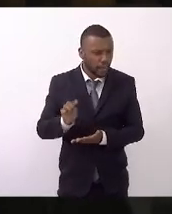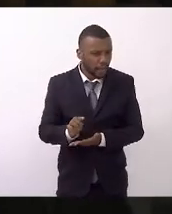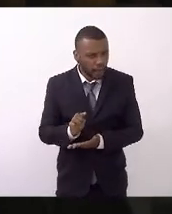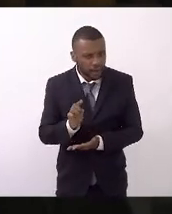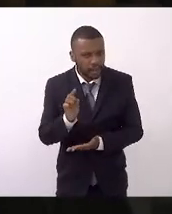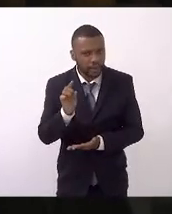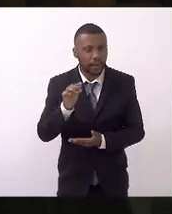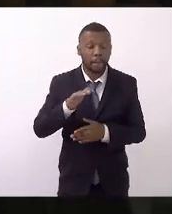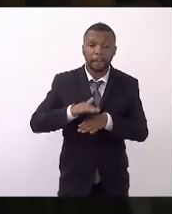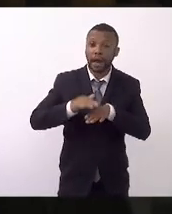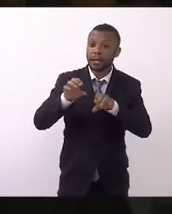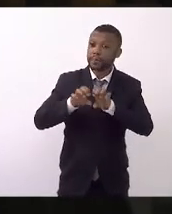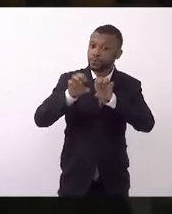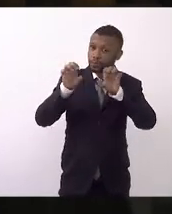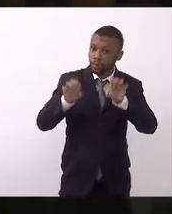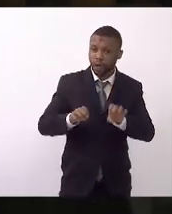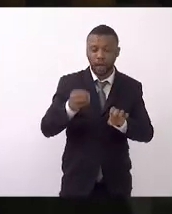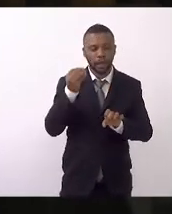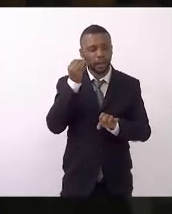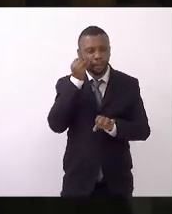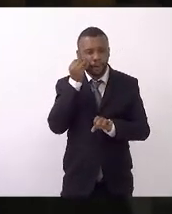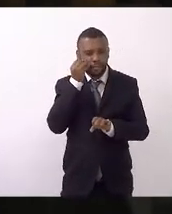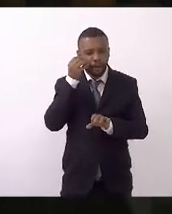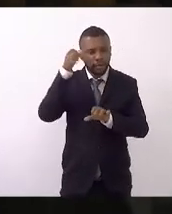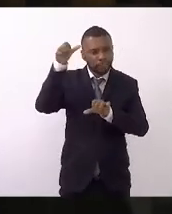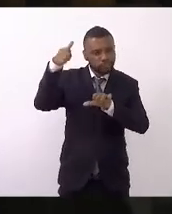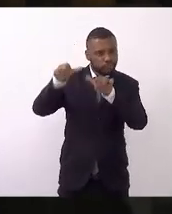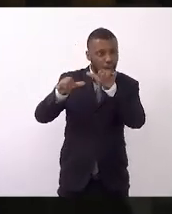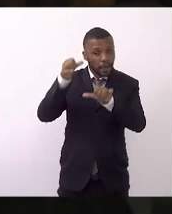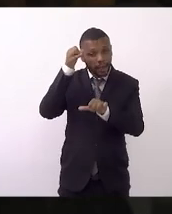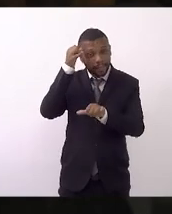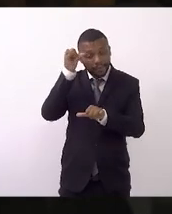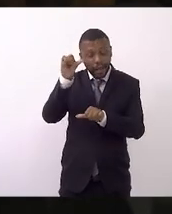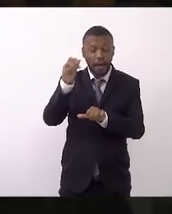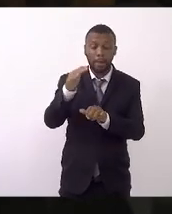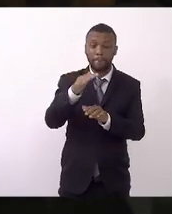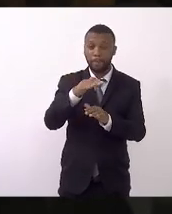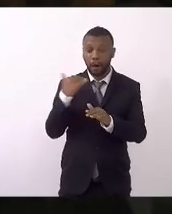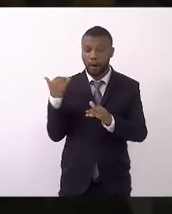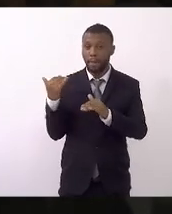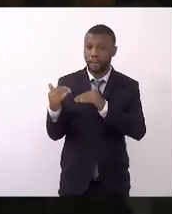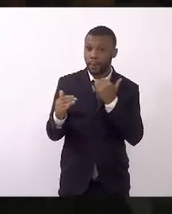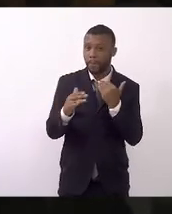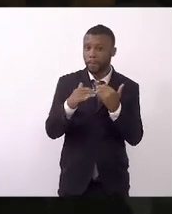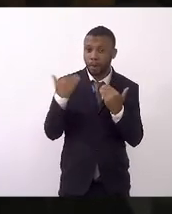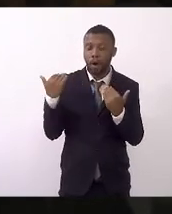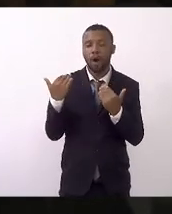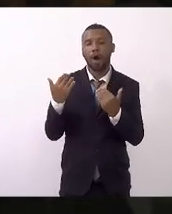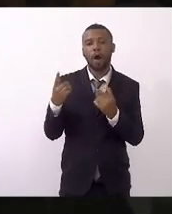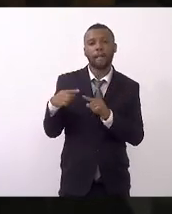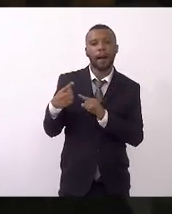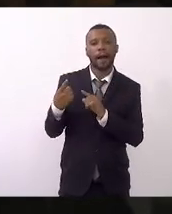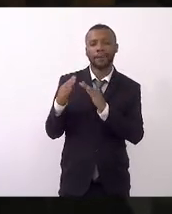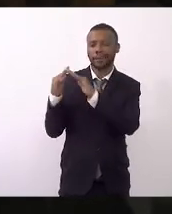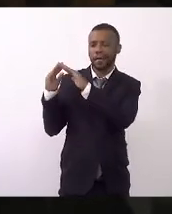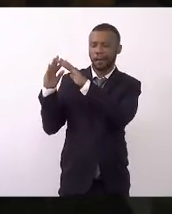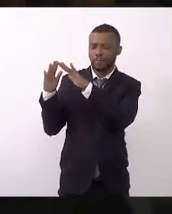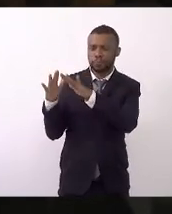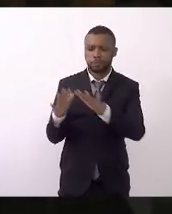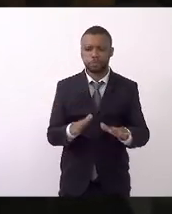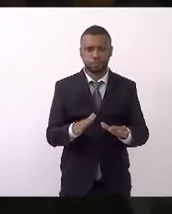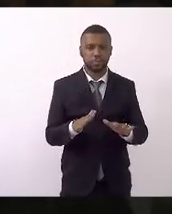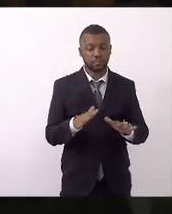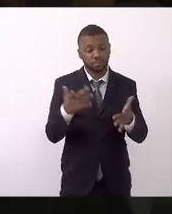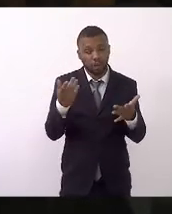mais estruturante de que prever e evitar, evitar mortes e perdas de bens não é o